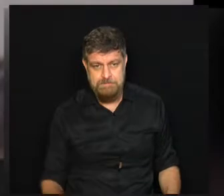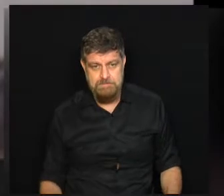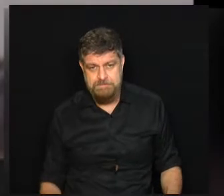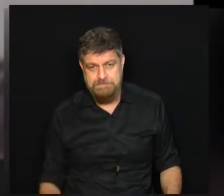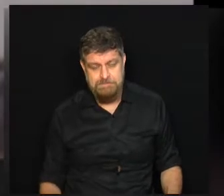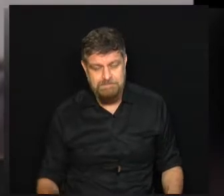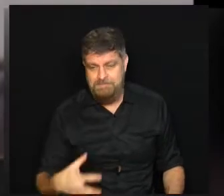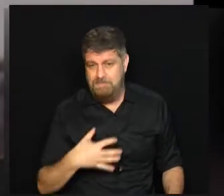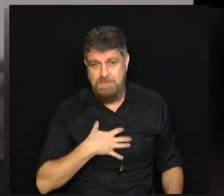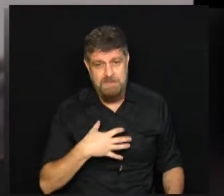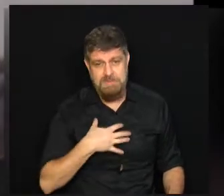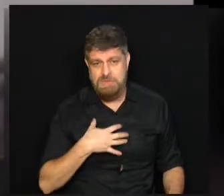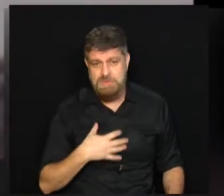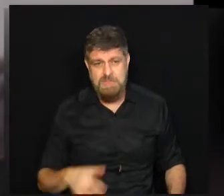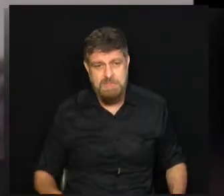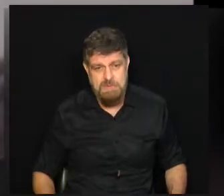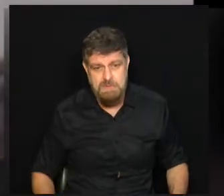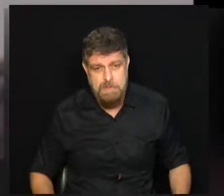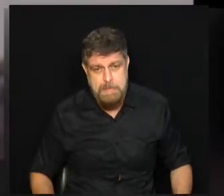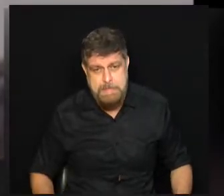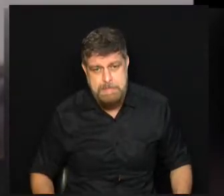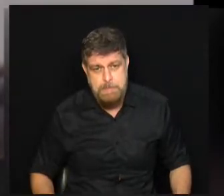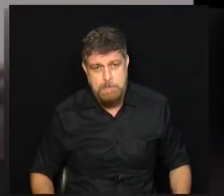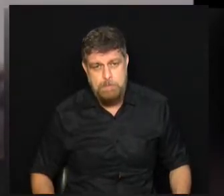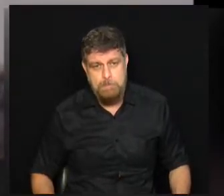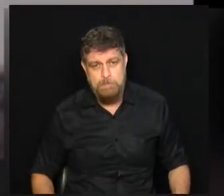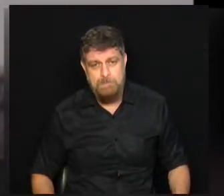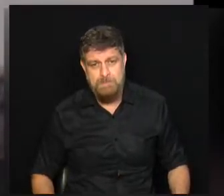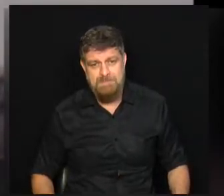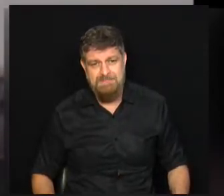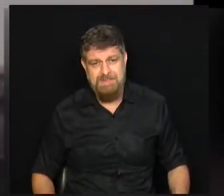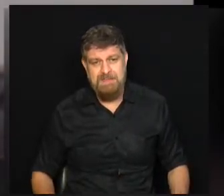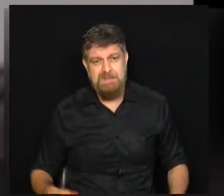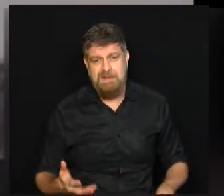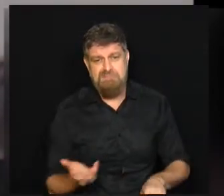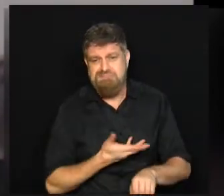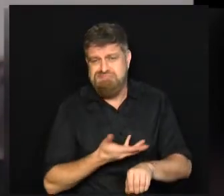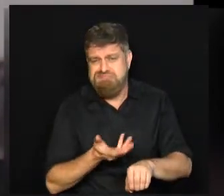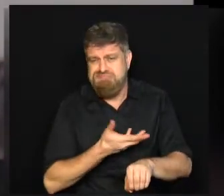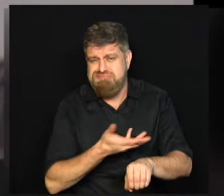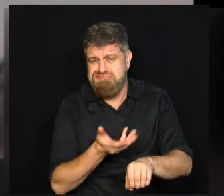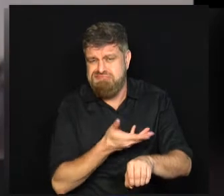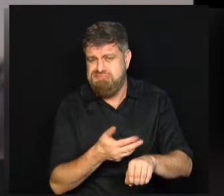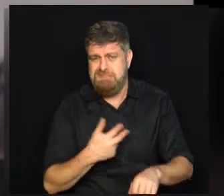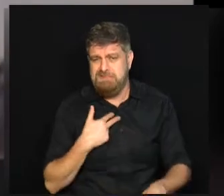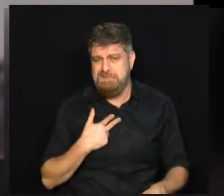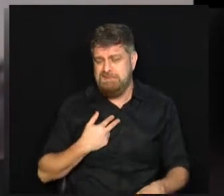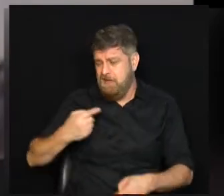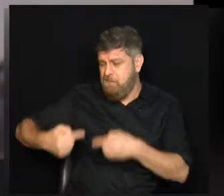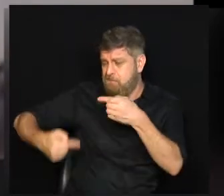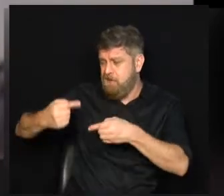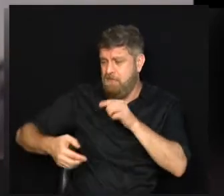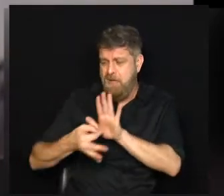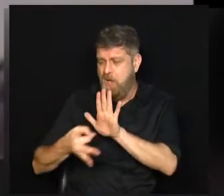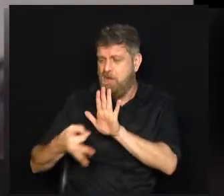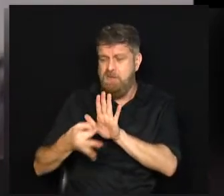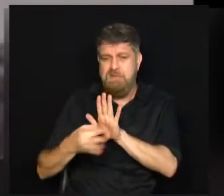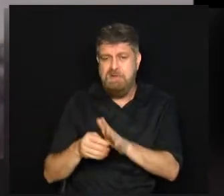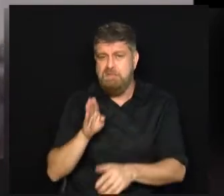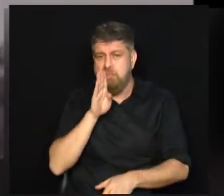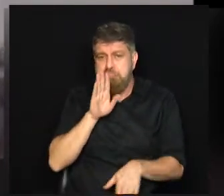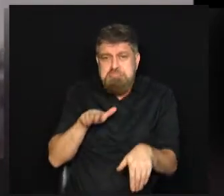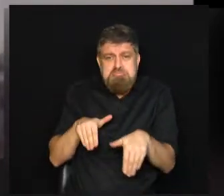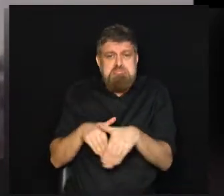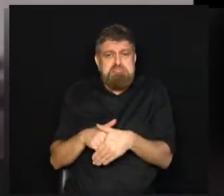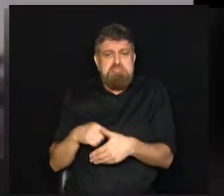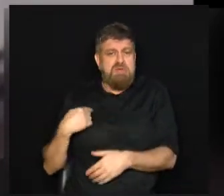uma forma bastante despótica, sem participação do quadro